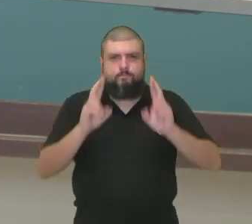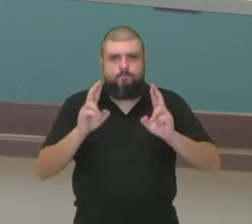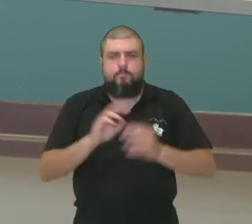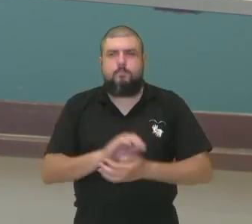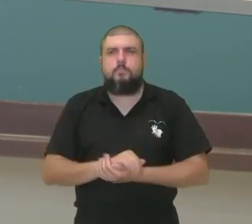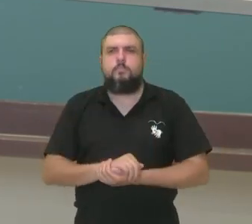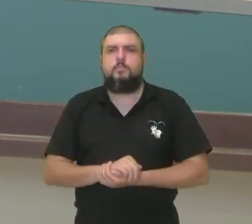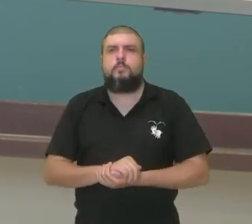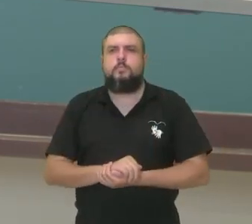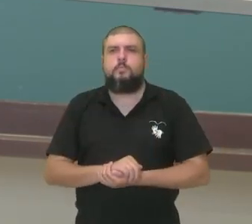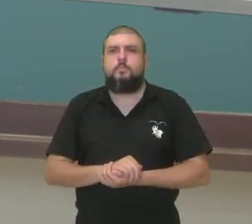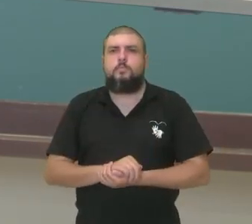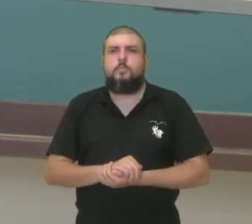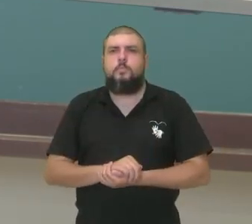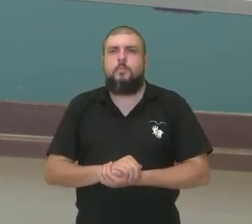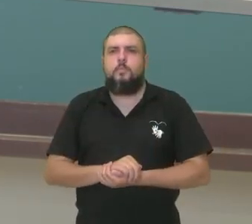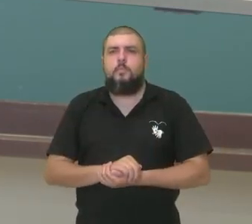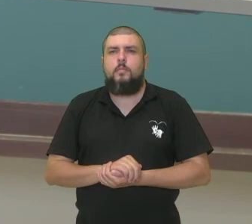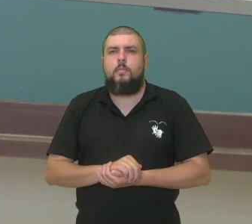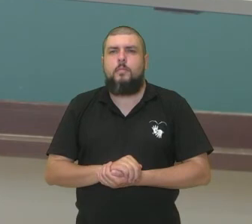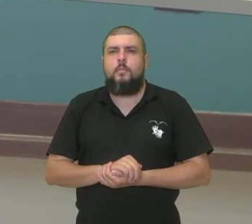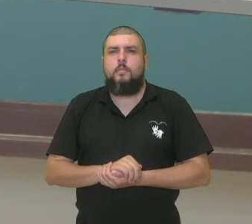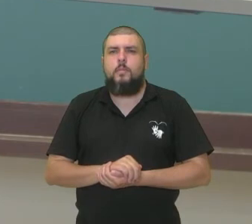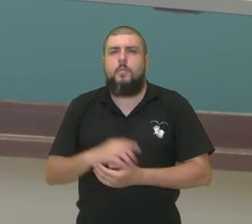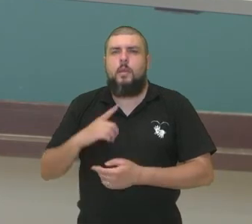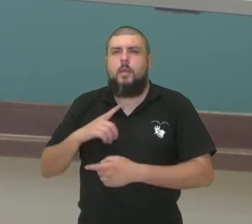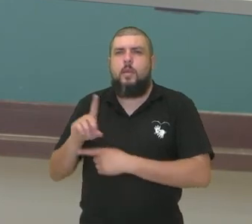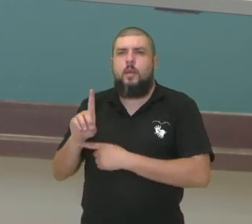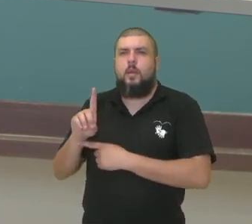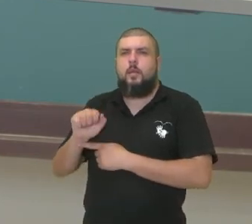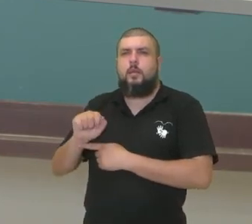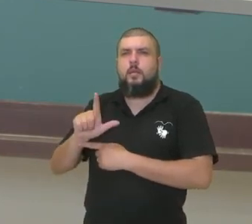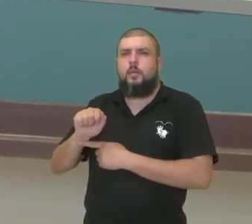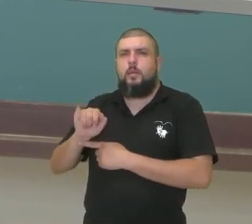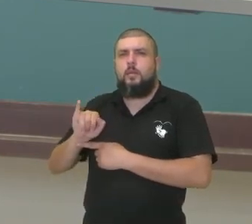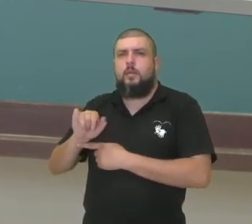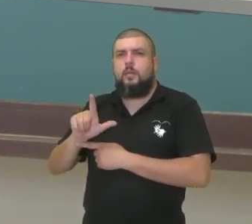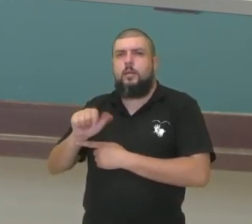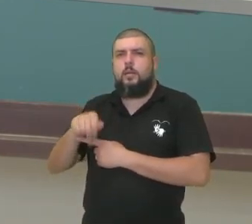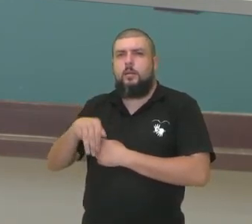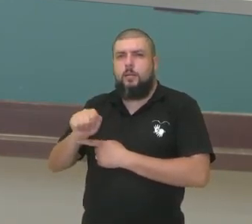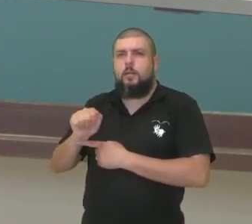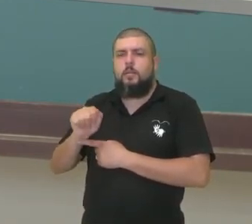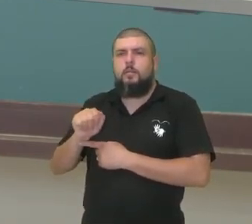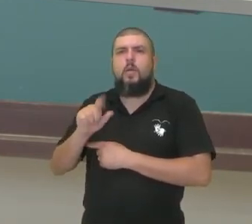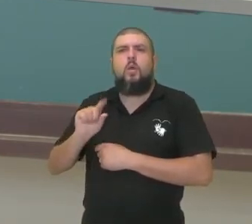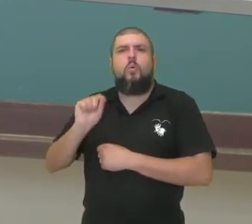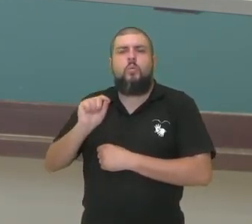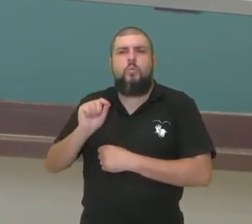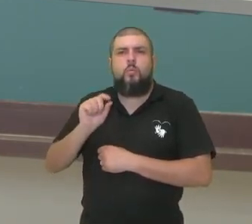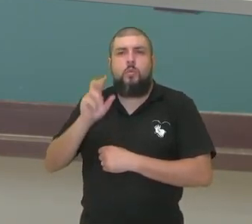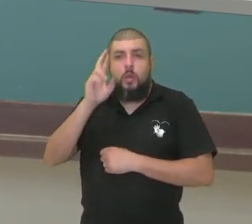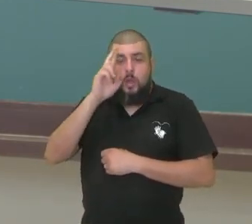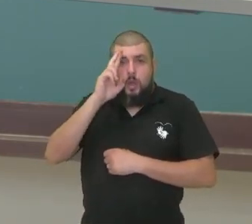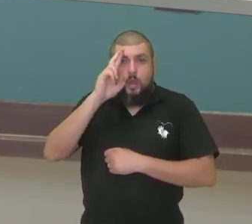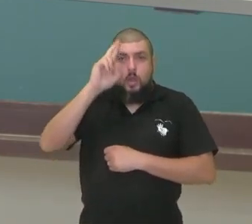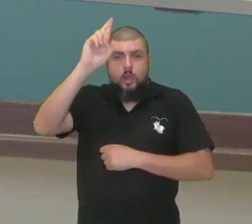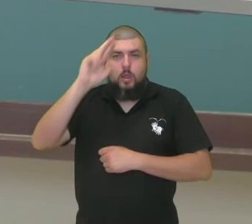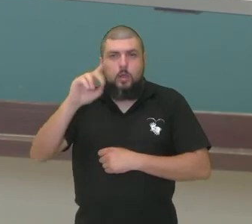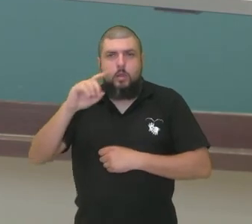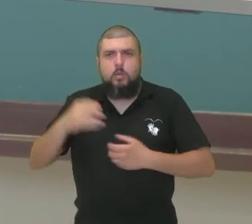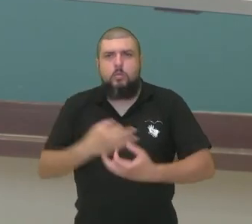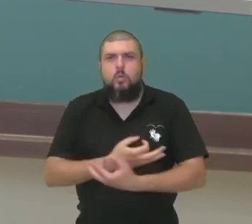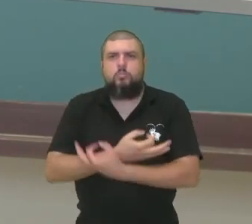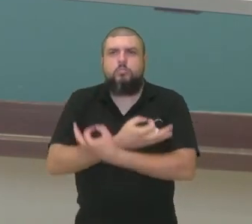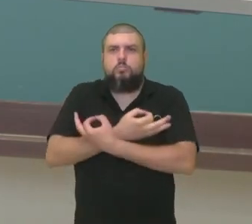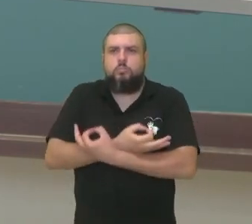a sua santidade, o Dalai Lama, que é o líder máximo do budismo tibetano, tem várias formas de budismo,